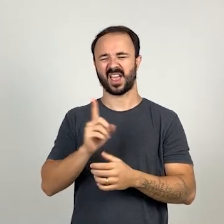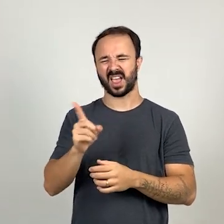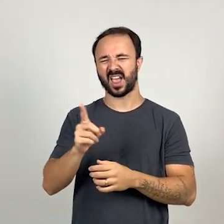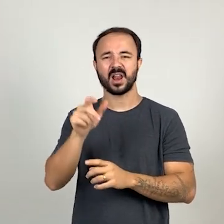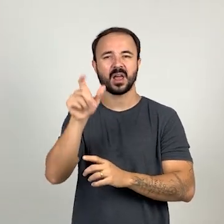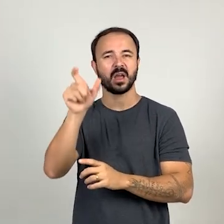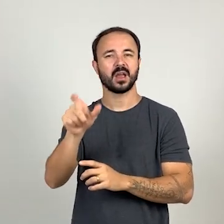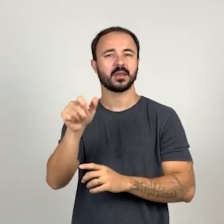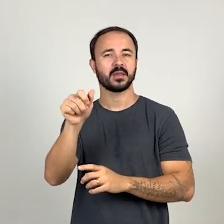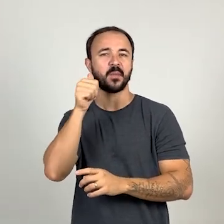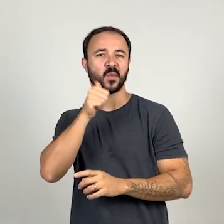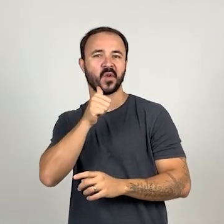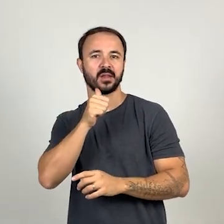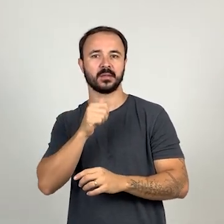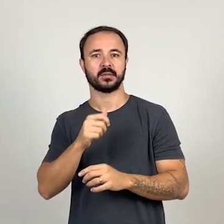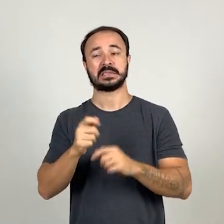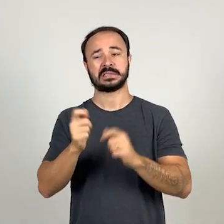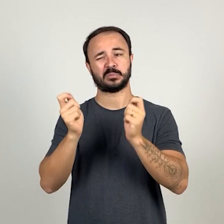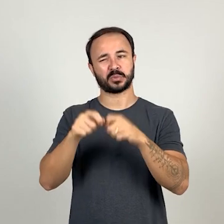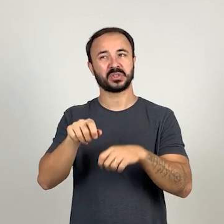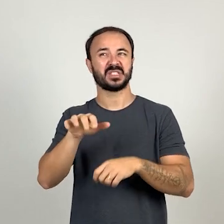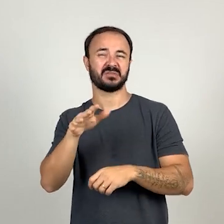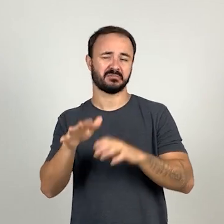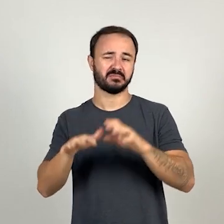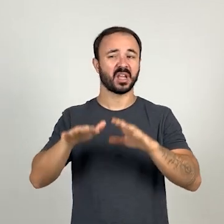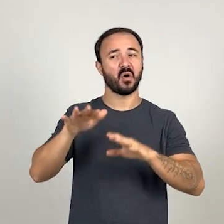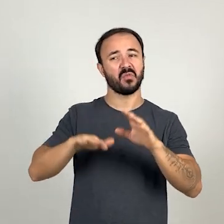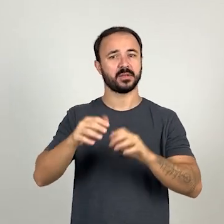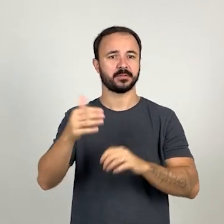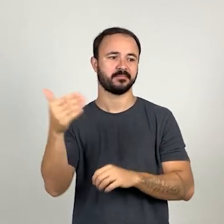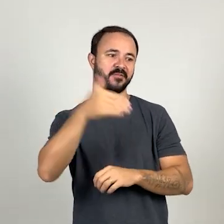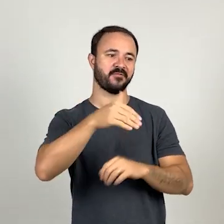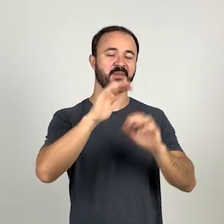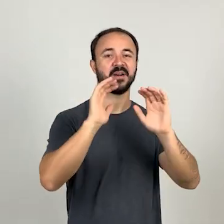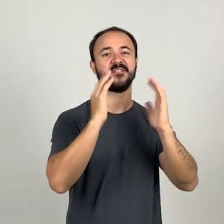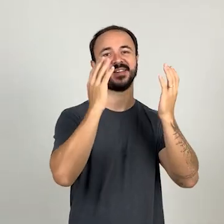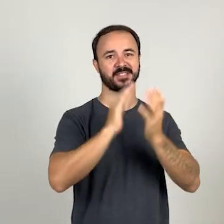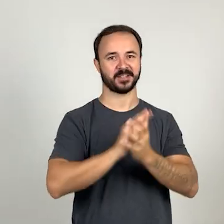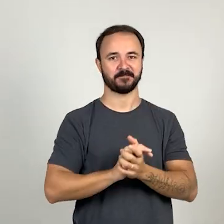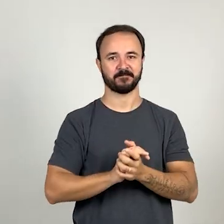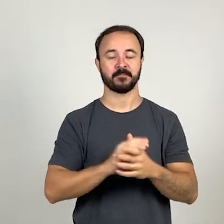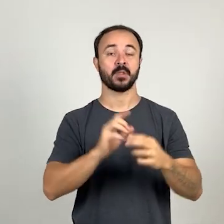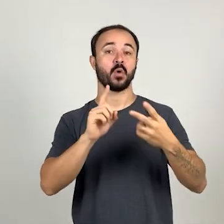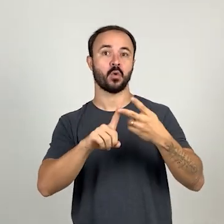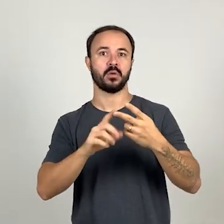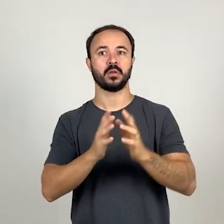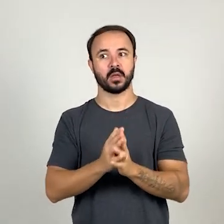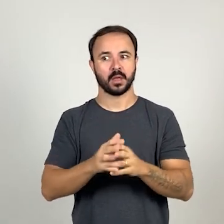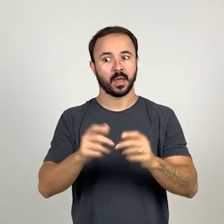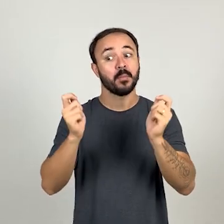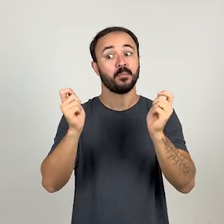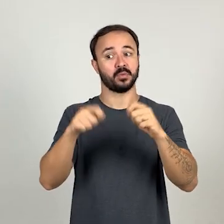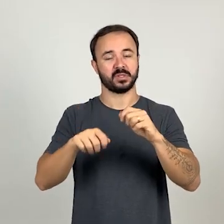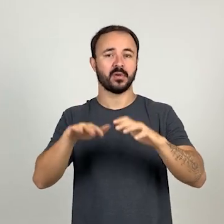festa. Então, tem uma incerteza. It might be true. Talvez pode ser verdade.